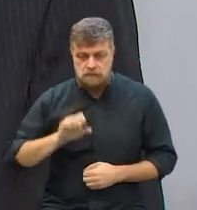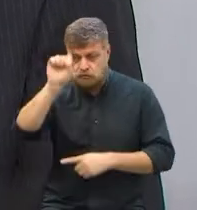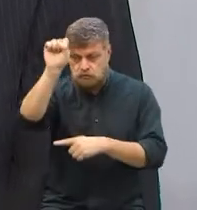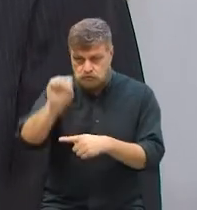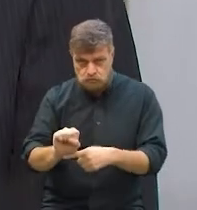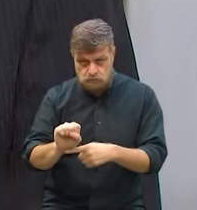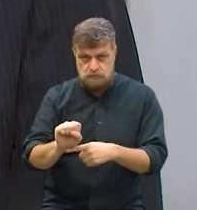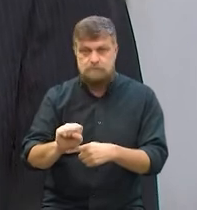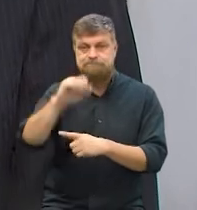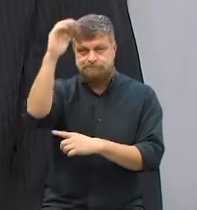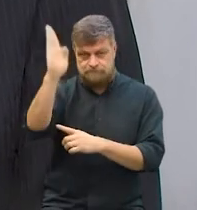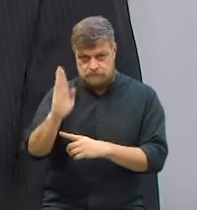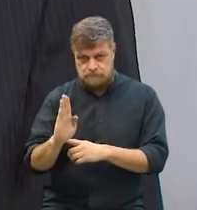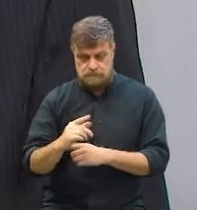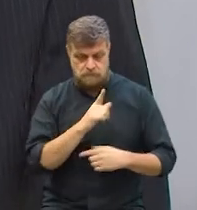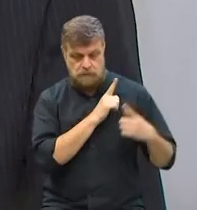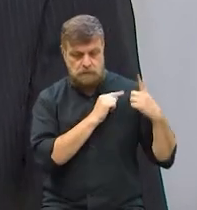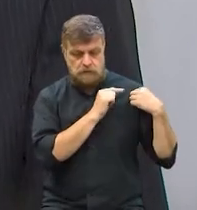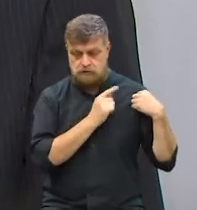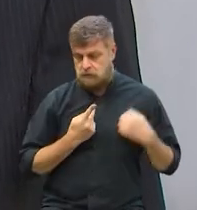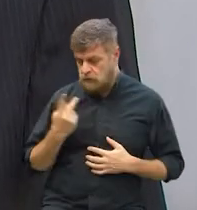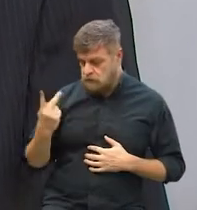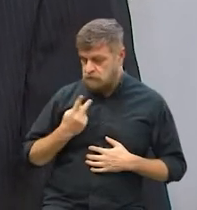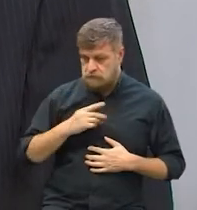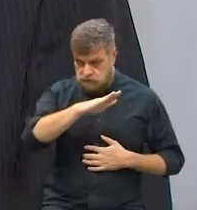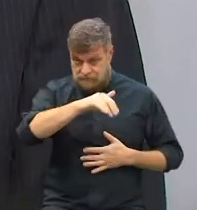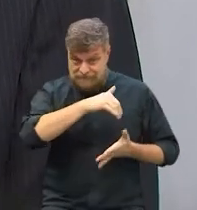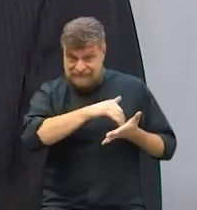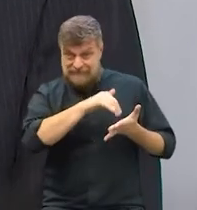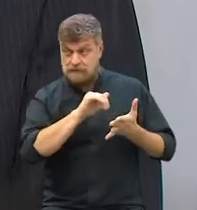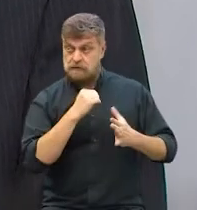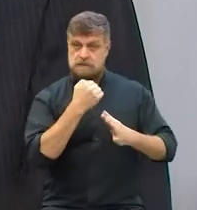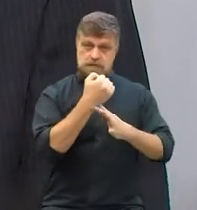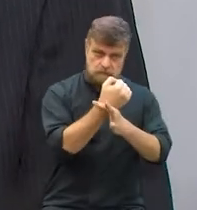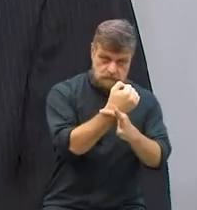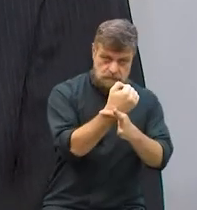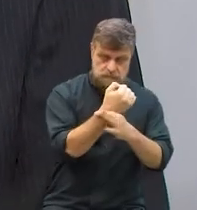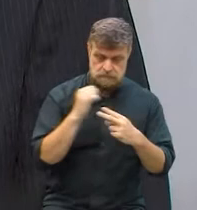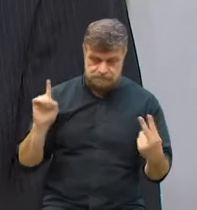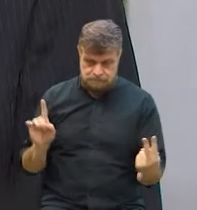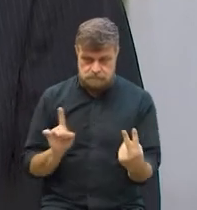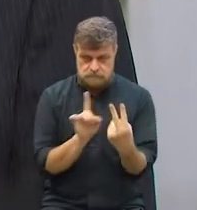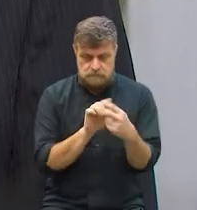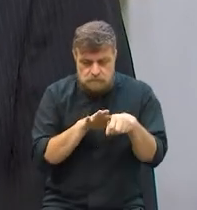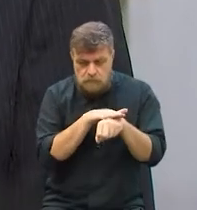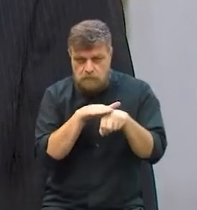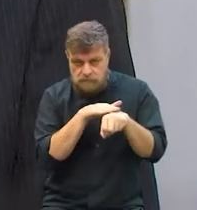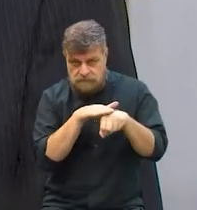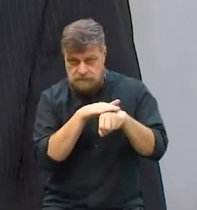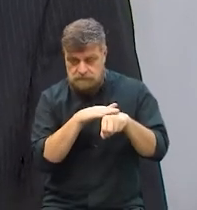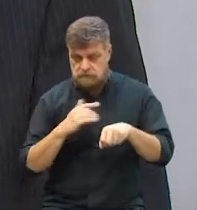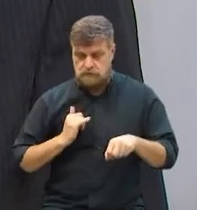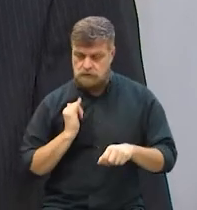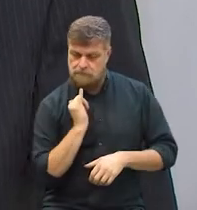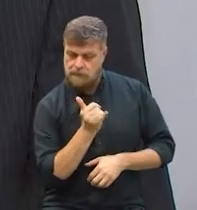sul do Brasil. Eu e o Major, na época, procuramos o secretário de Segurança, Cristiano Bige,